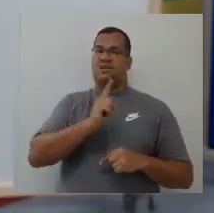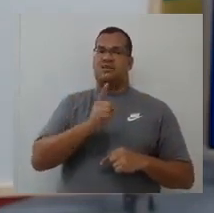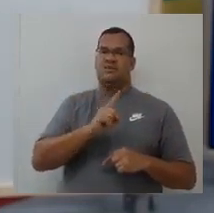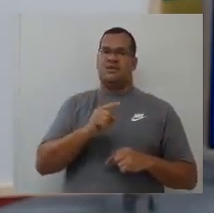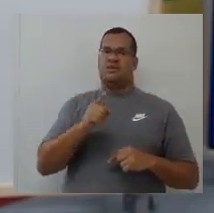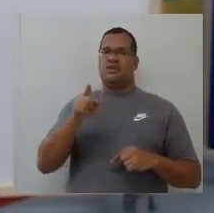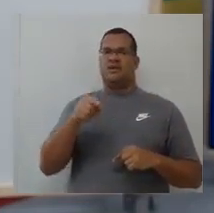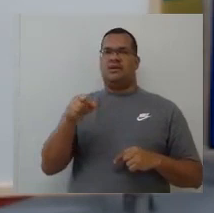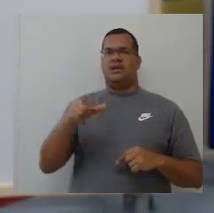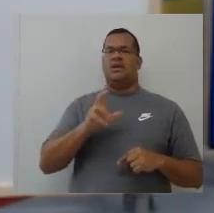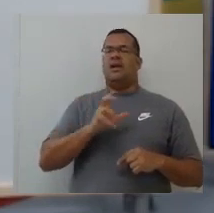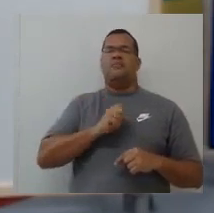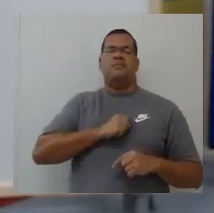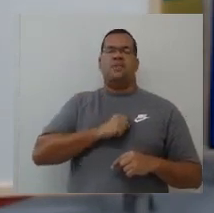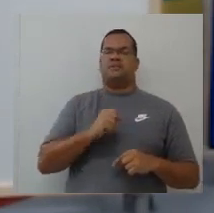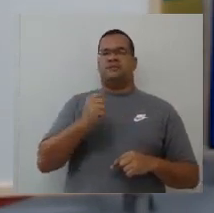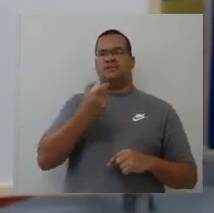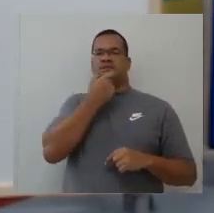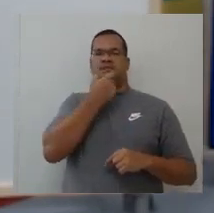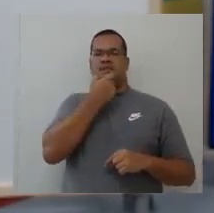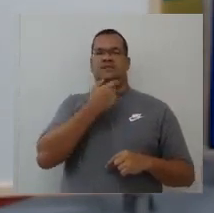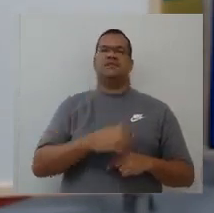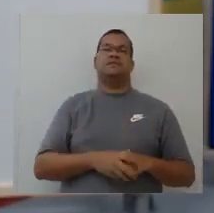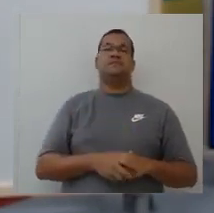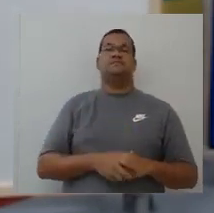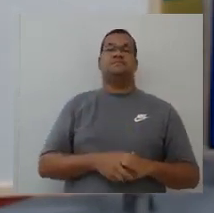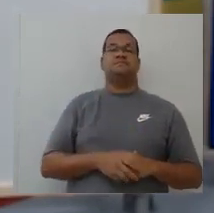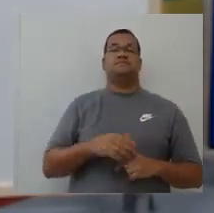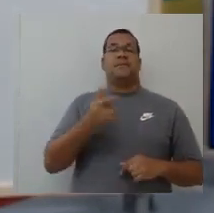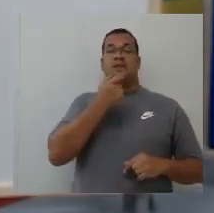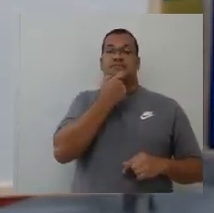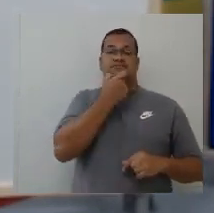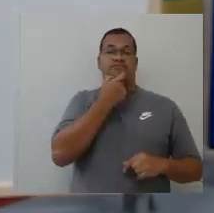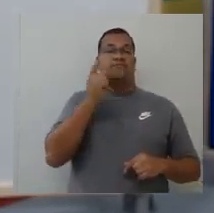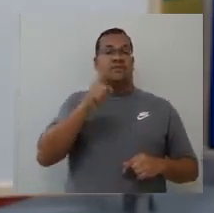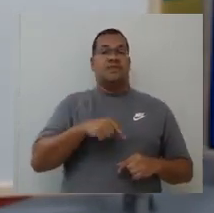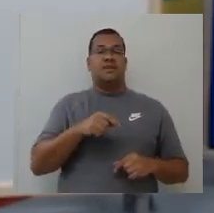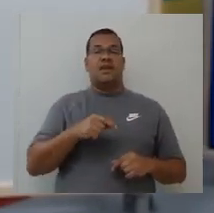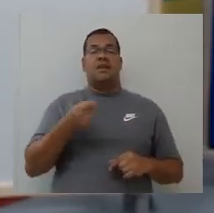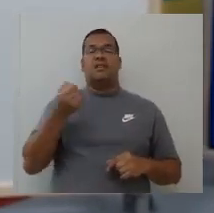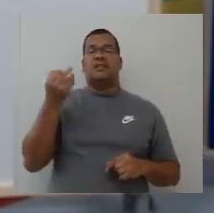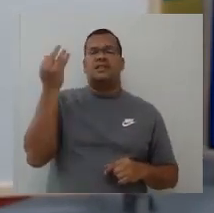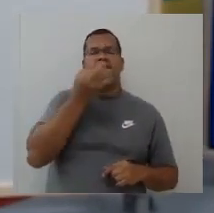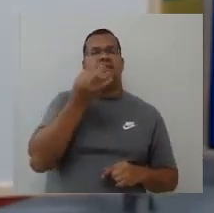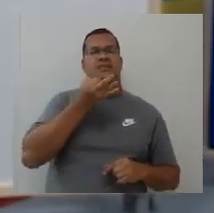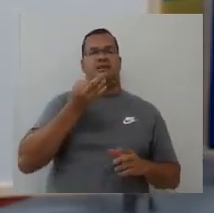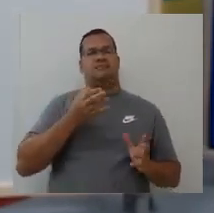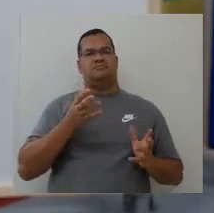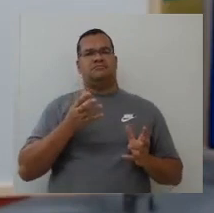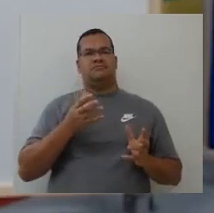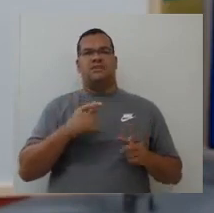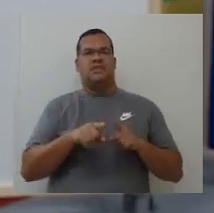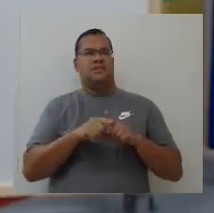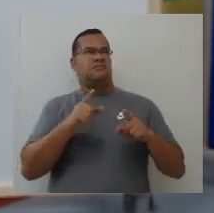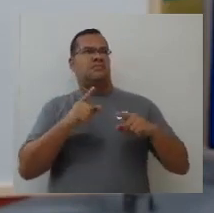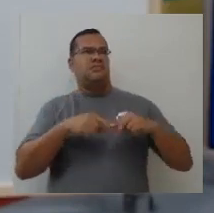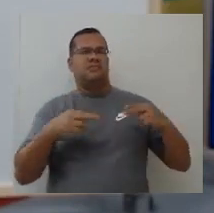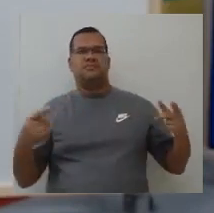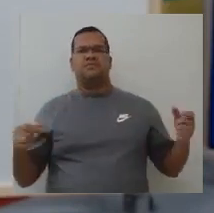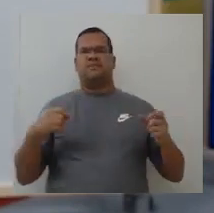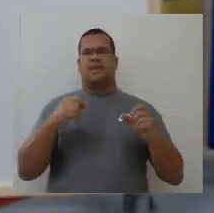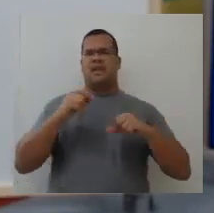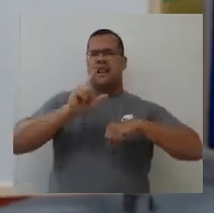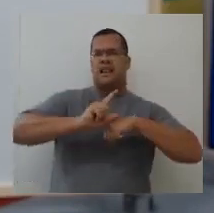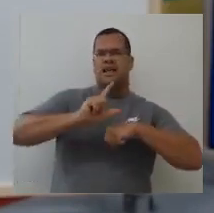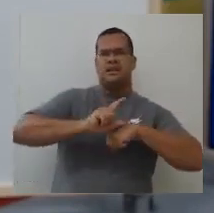sou completamente apaixonado pela língua portuguesa. Eu acho a língua portuguesa uma língua linda, tá certo? Ela é riquíssima em léxico,